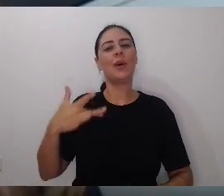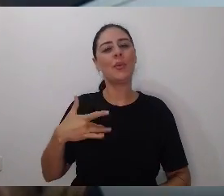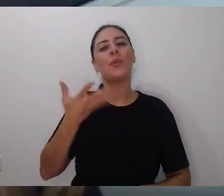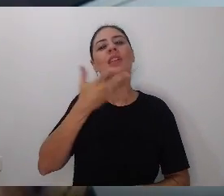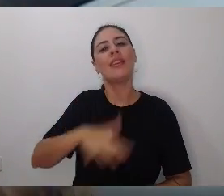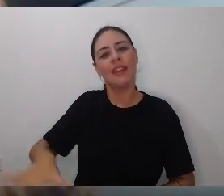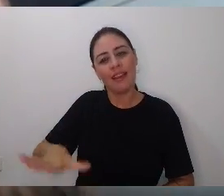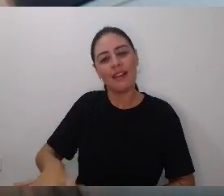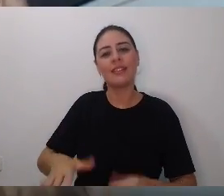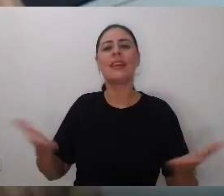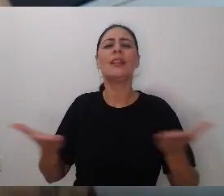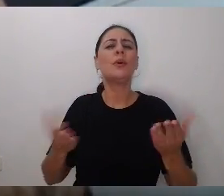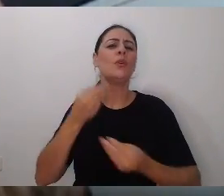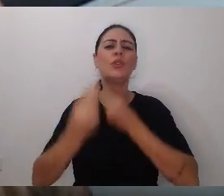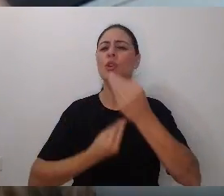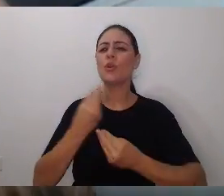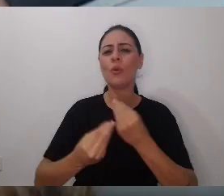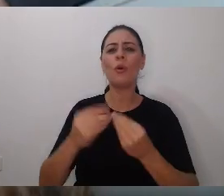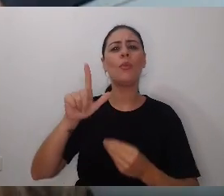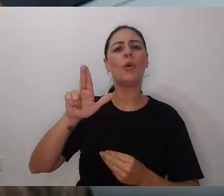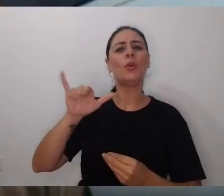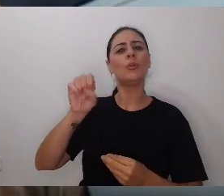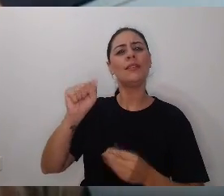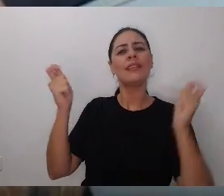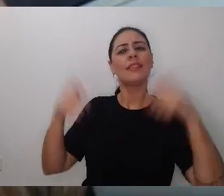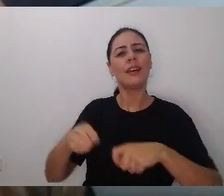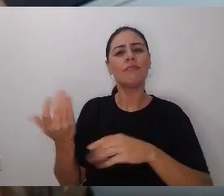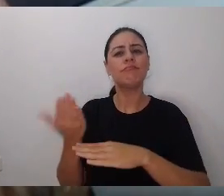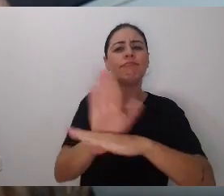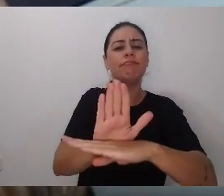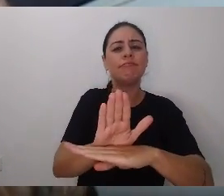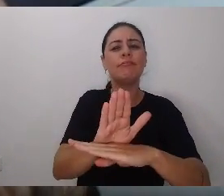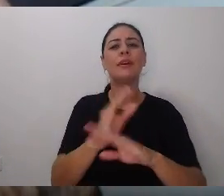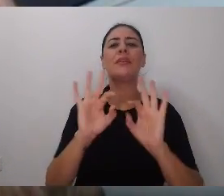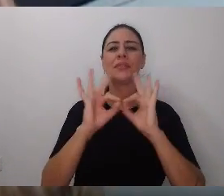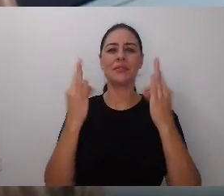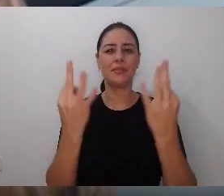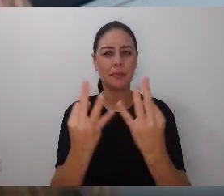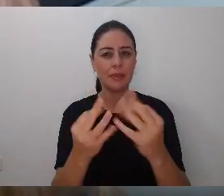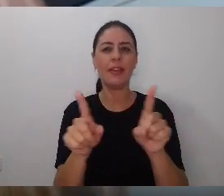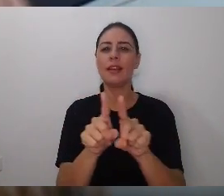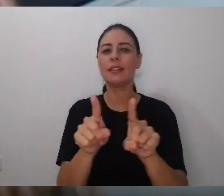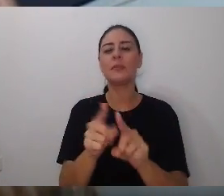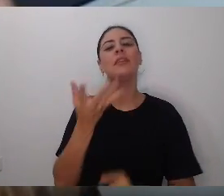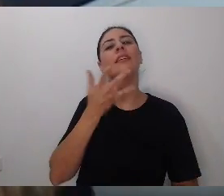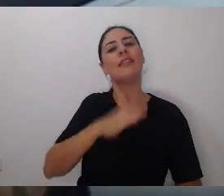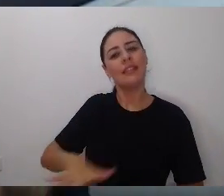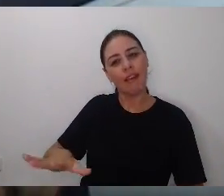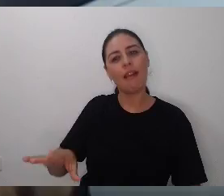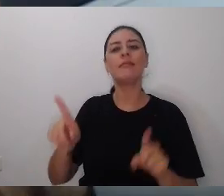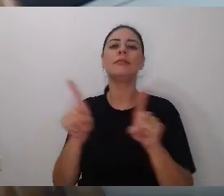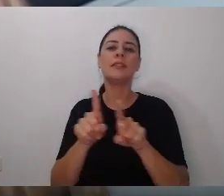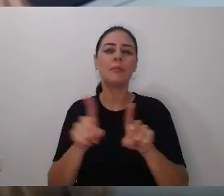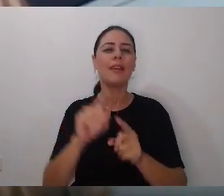emocional das crianças. Então, de que forma hoje, né, Luísa, a gente pode estar contribuindo para ajudar, auxiliar essas